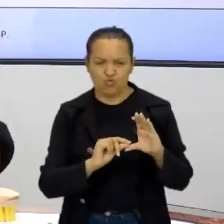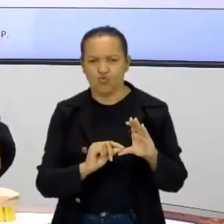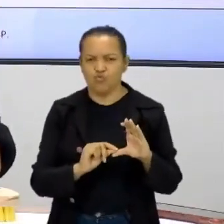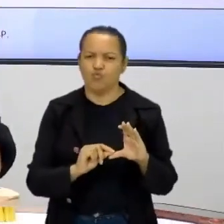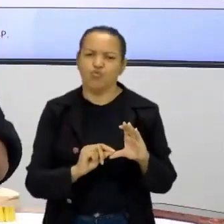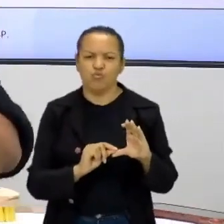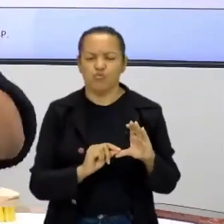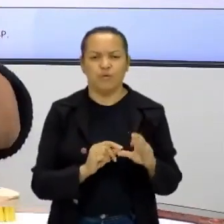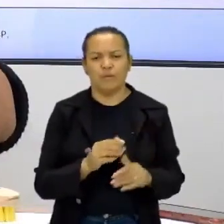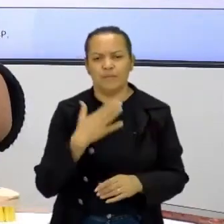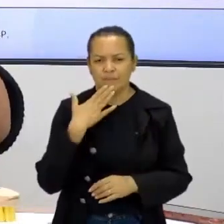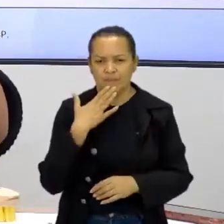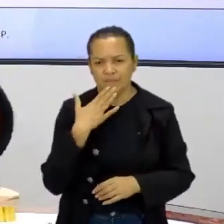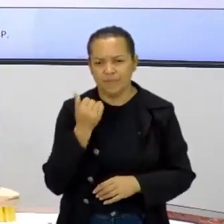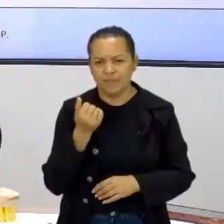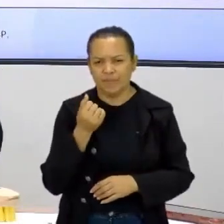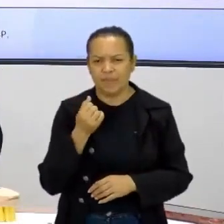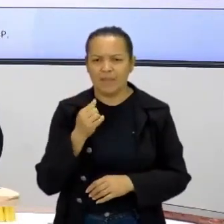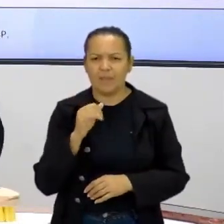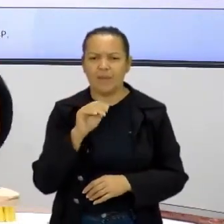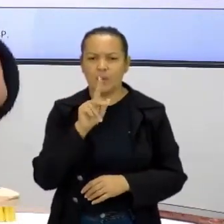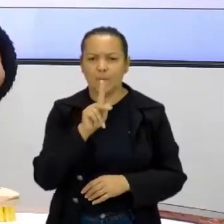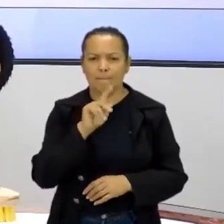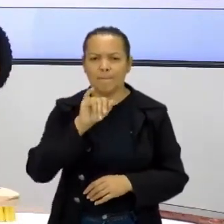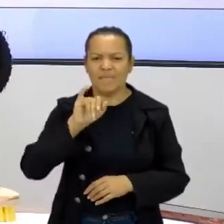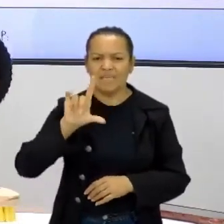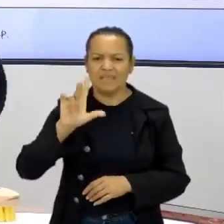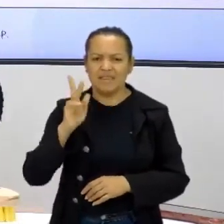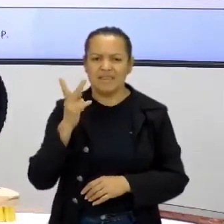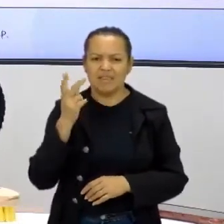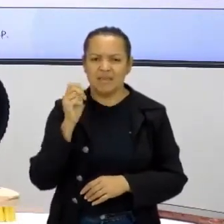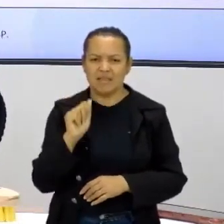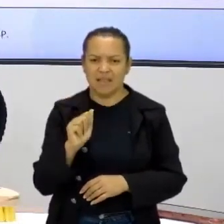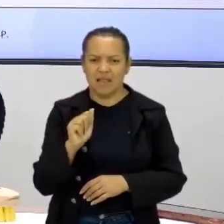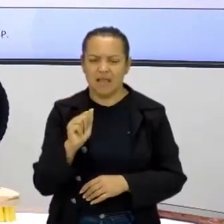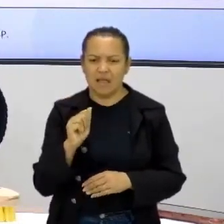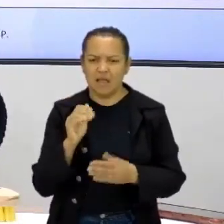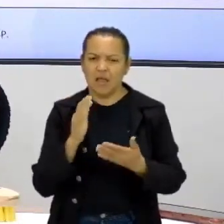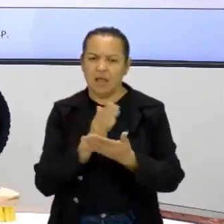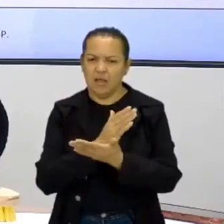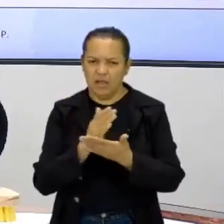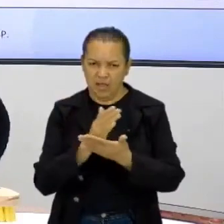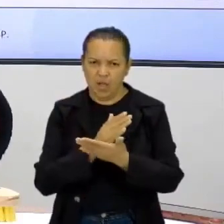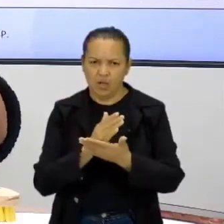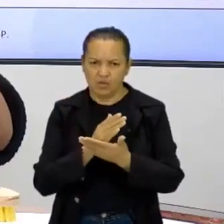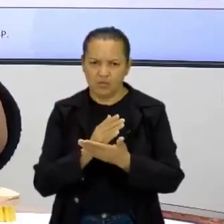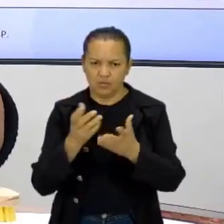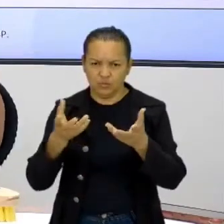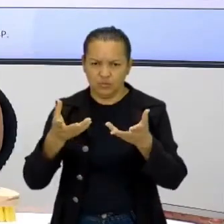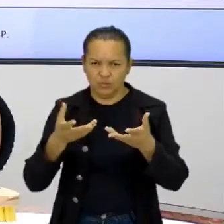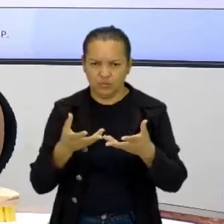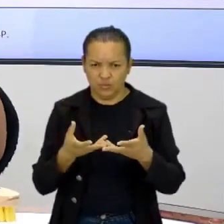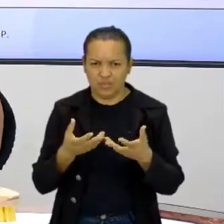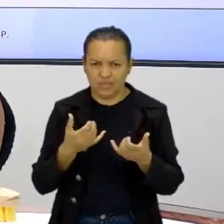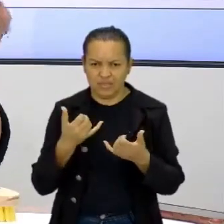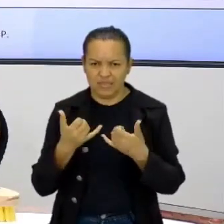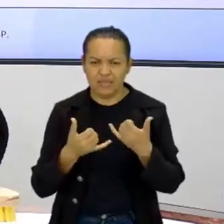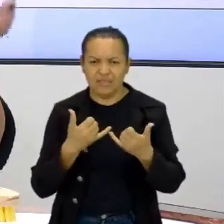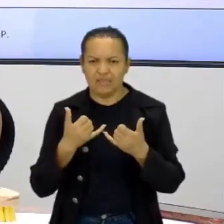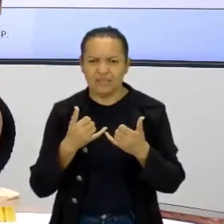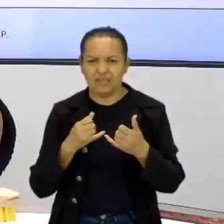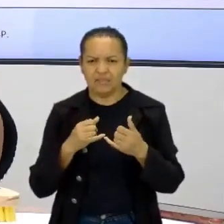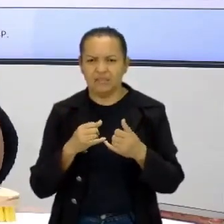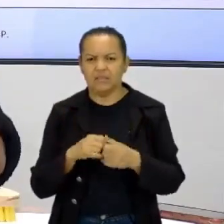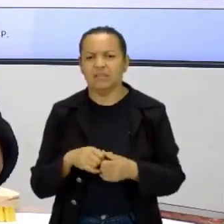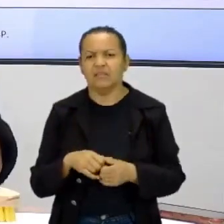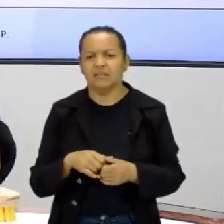pilha convencional do que com 9 volts. Mas em alguns kits, quando você recebe, às vezes kit de Arduino mesmo, eu sei